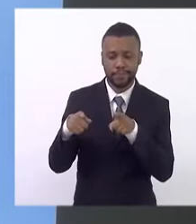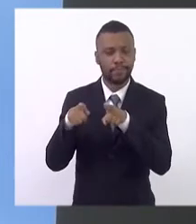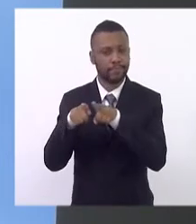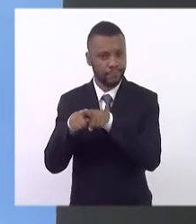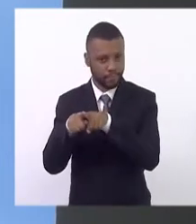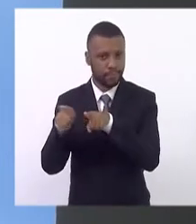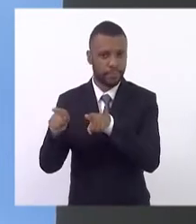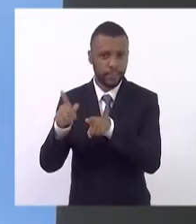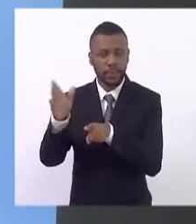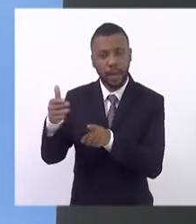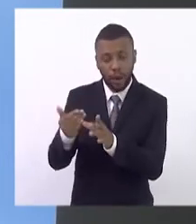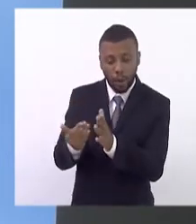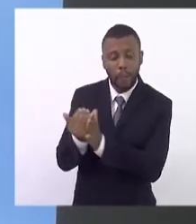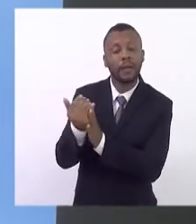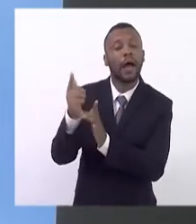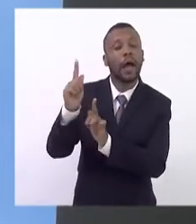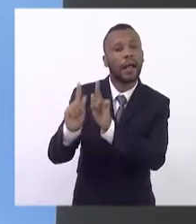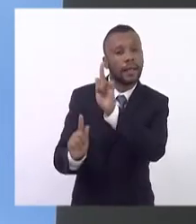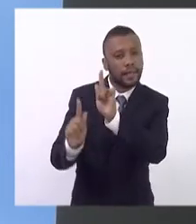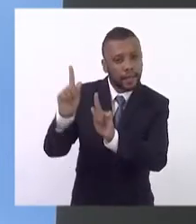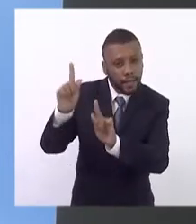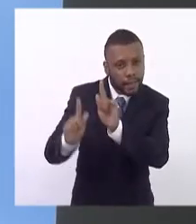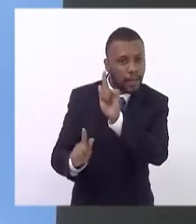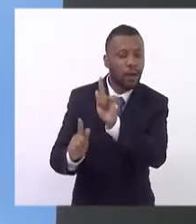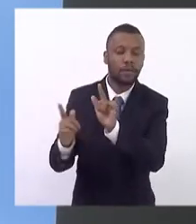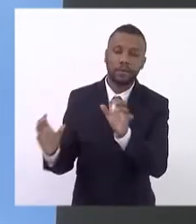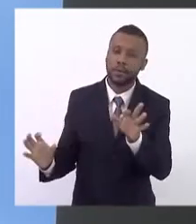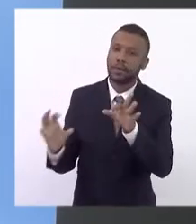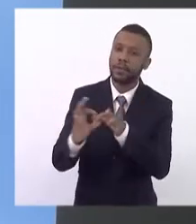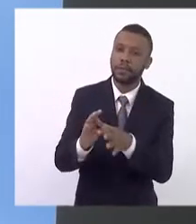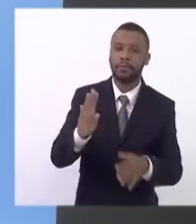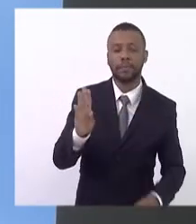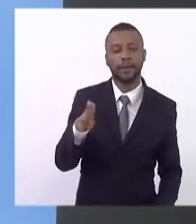realizada a licitação, produzido pelo BNDES, né,